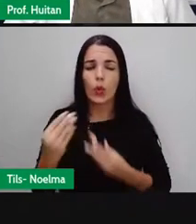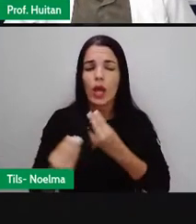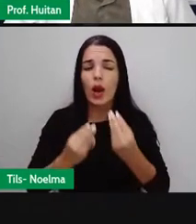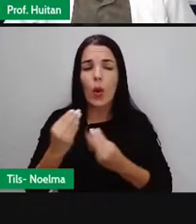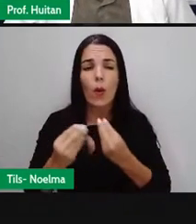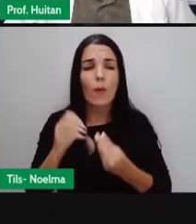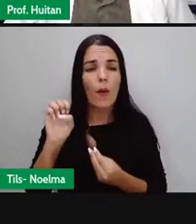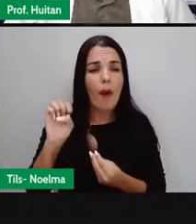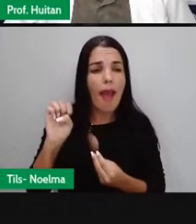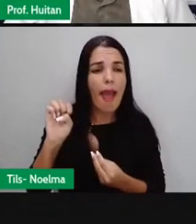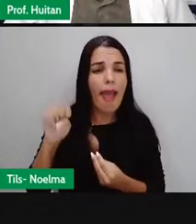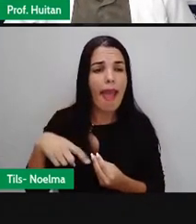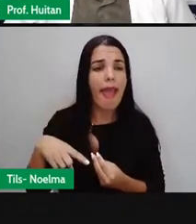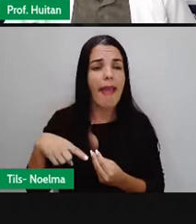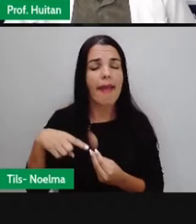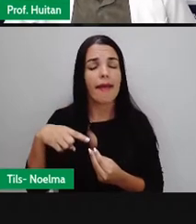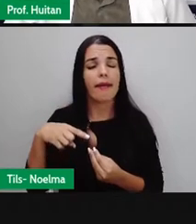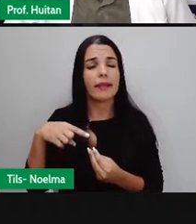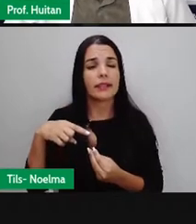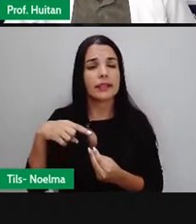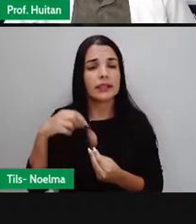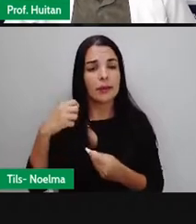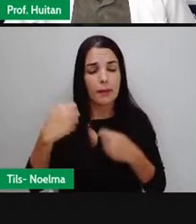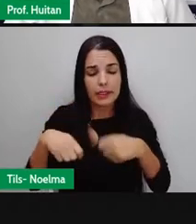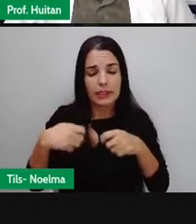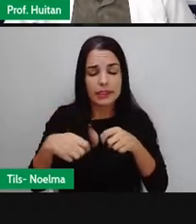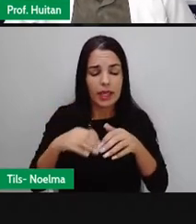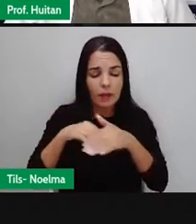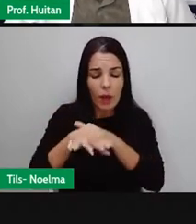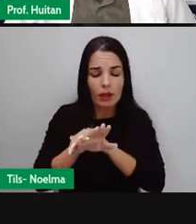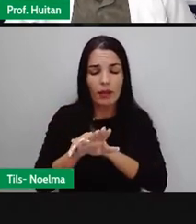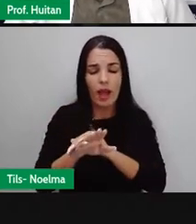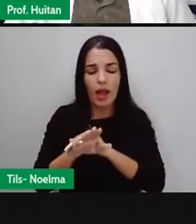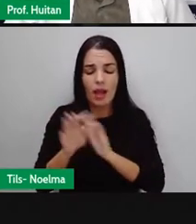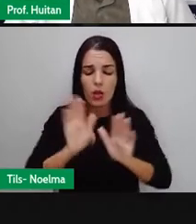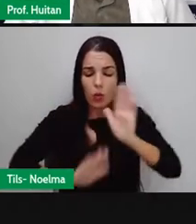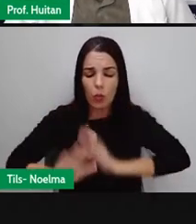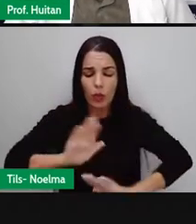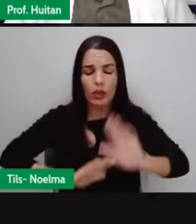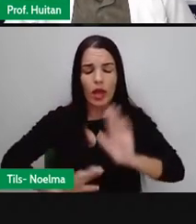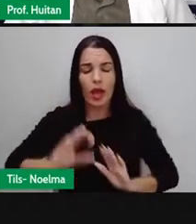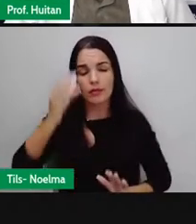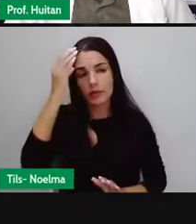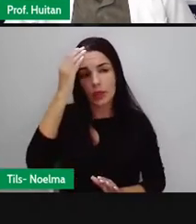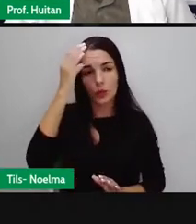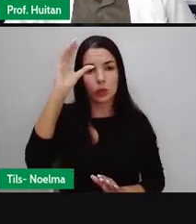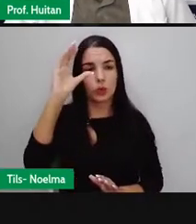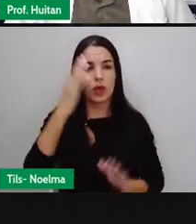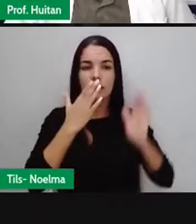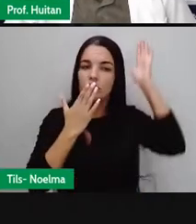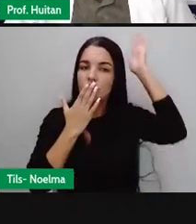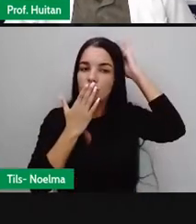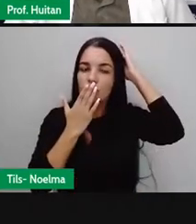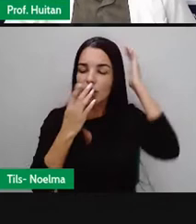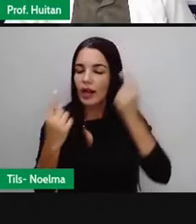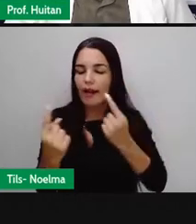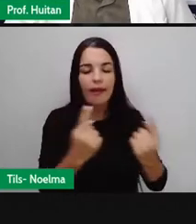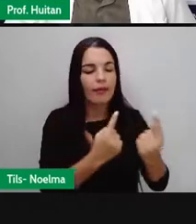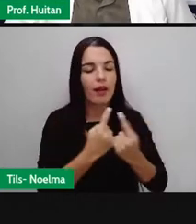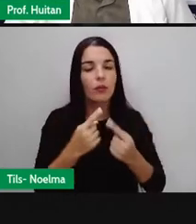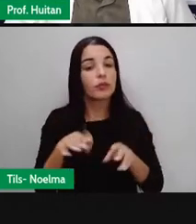nos dizer que precisamos preservar essa ancestralidade de cada um, não é? Que nós temos.